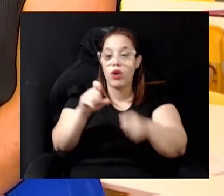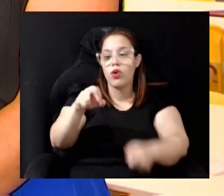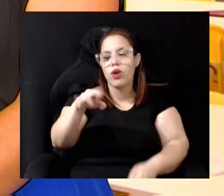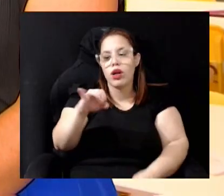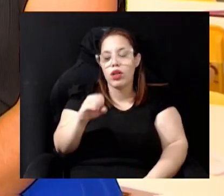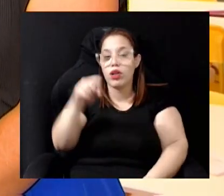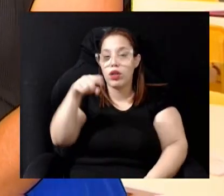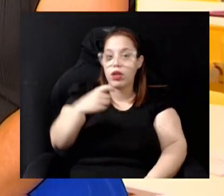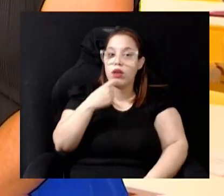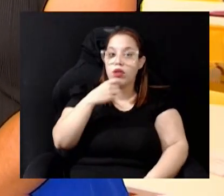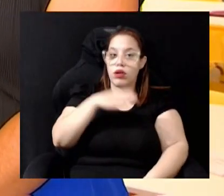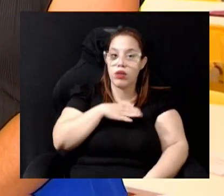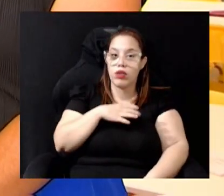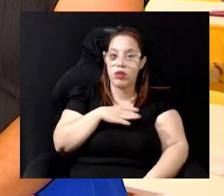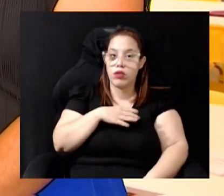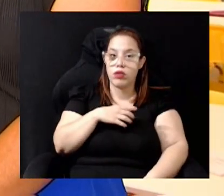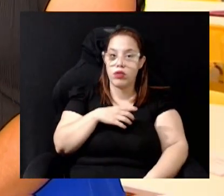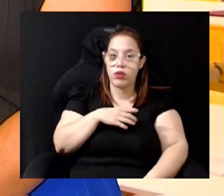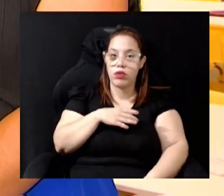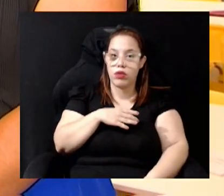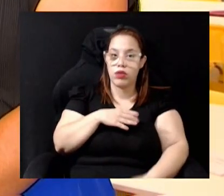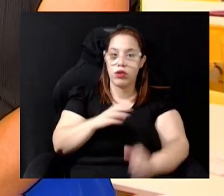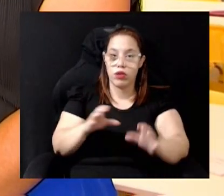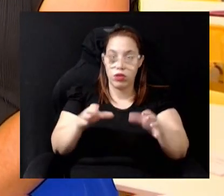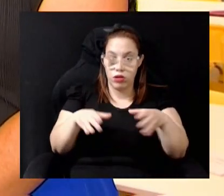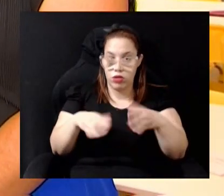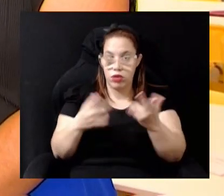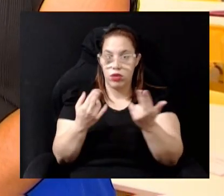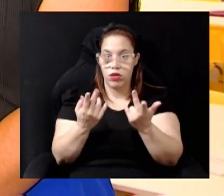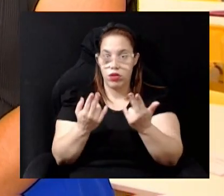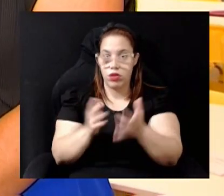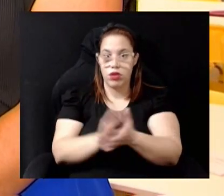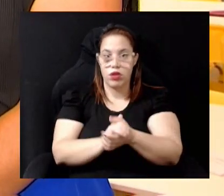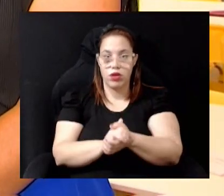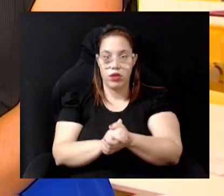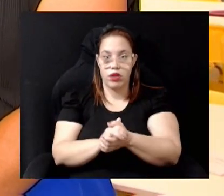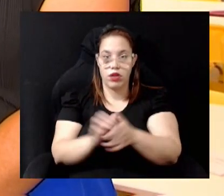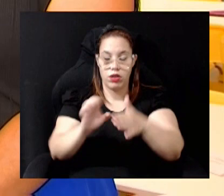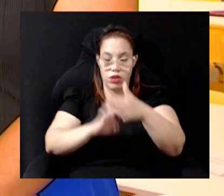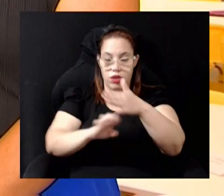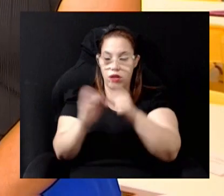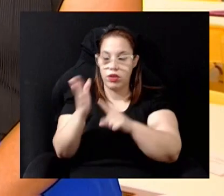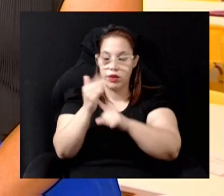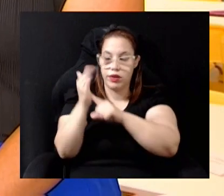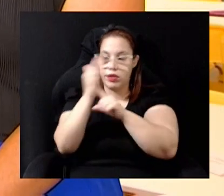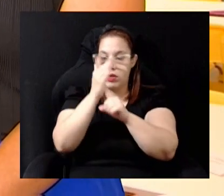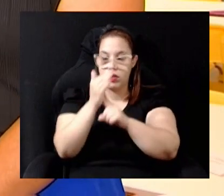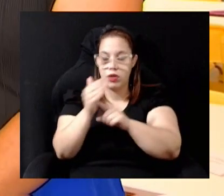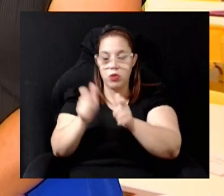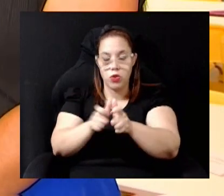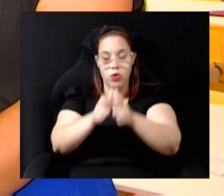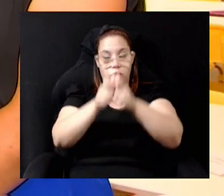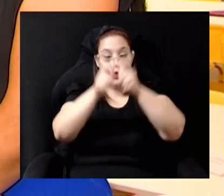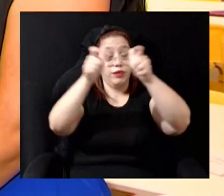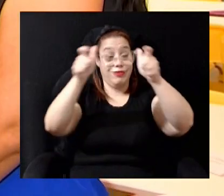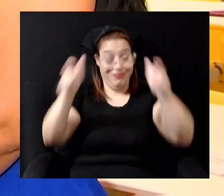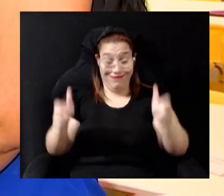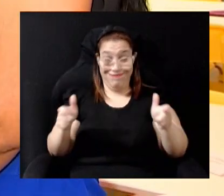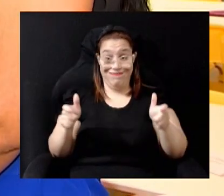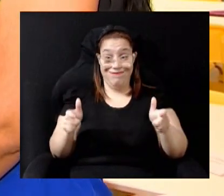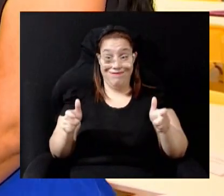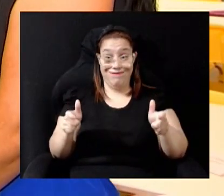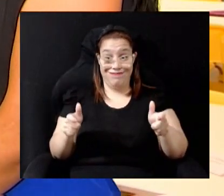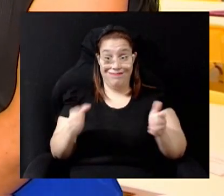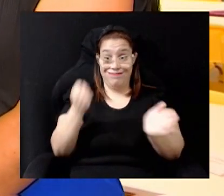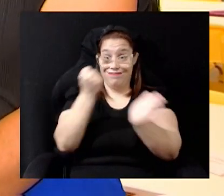nós temos um cenário relacionado a empresas de tecnologia muito grande e que contrata estagiários